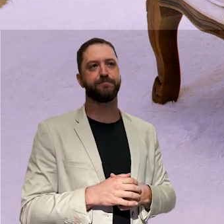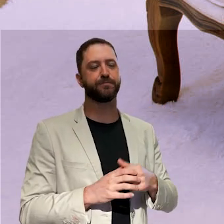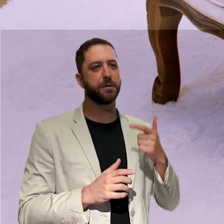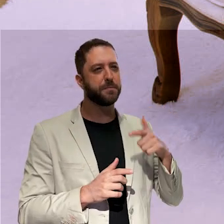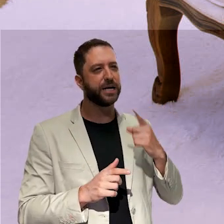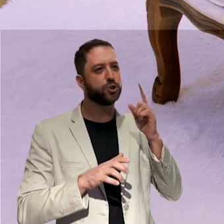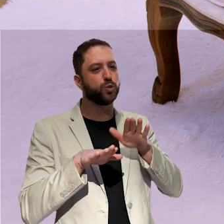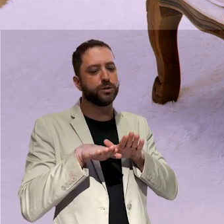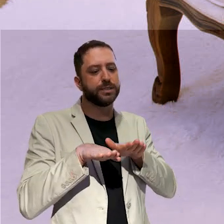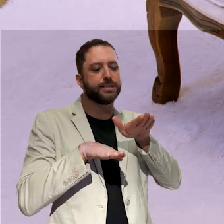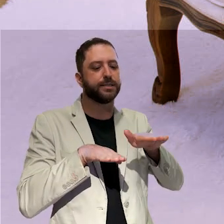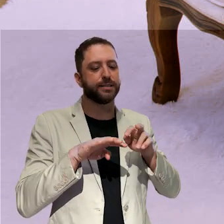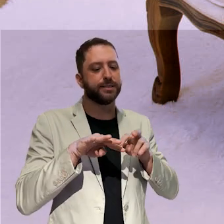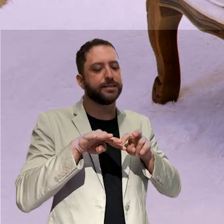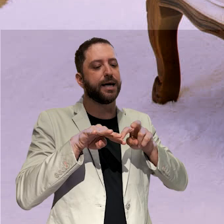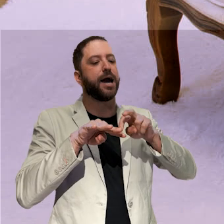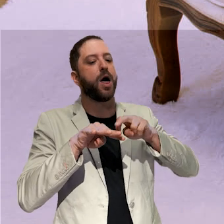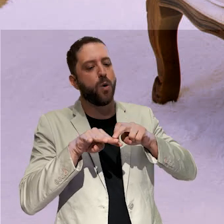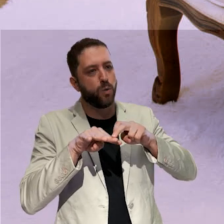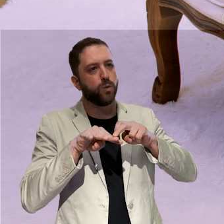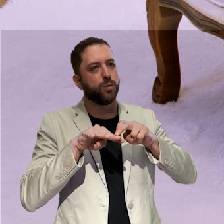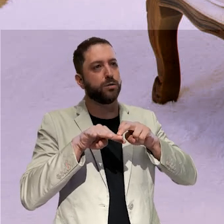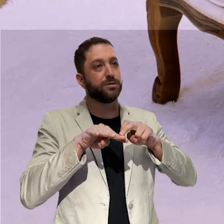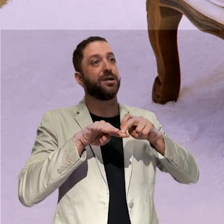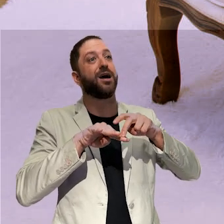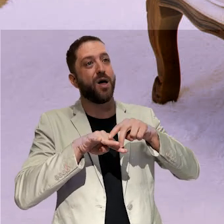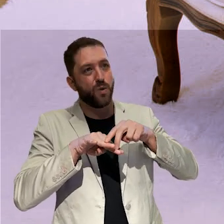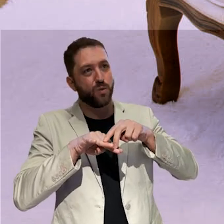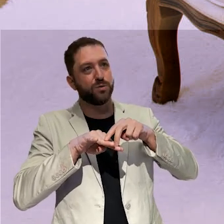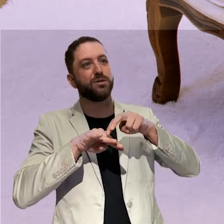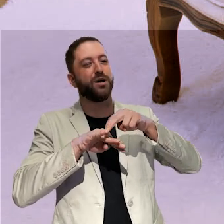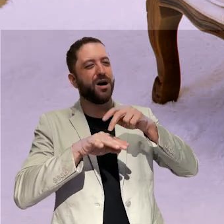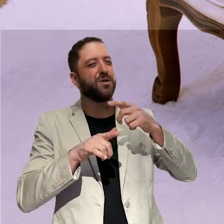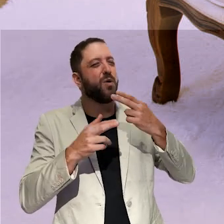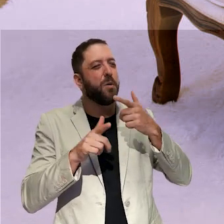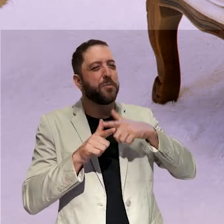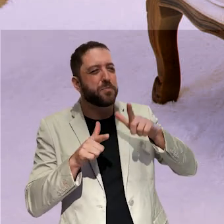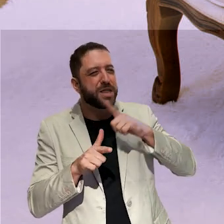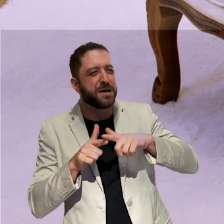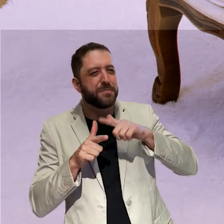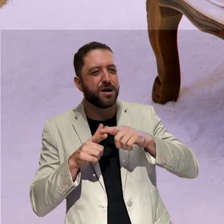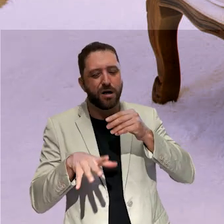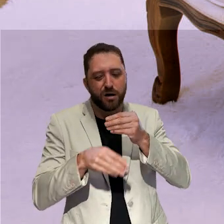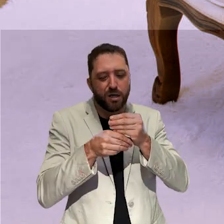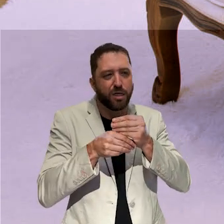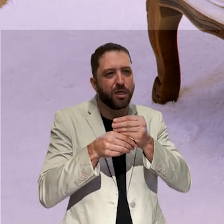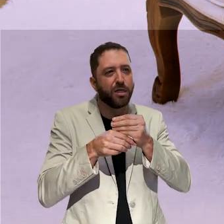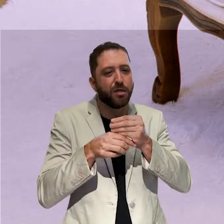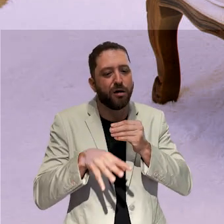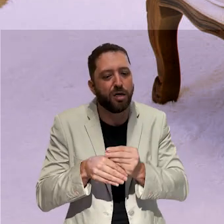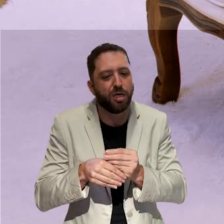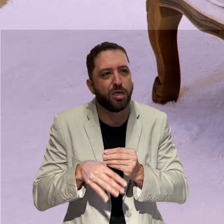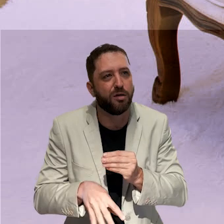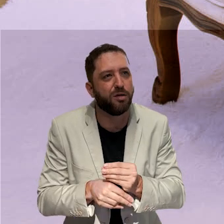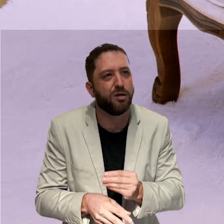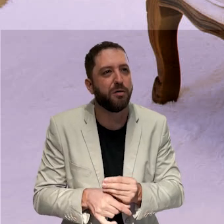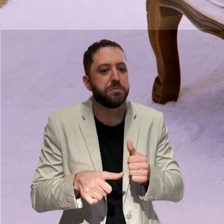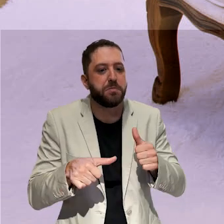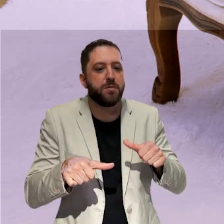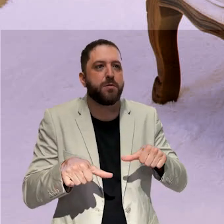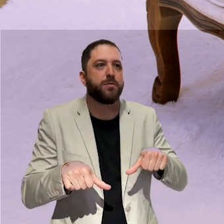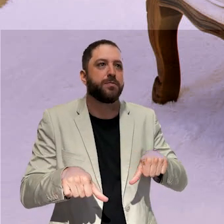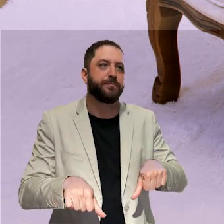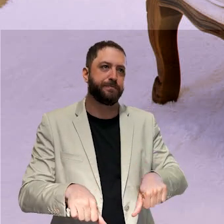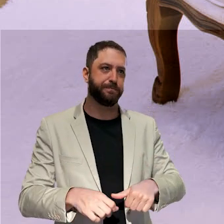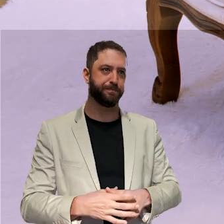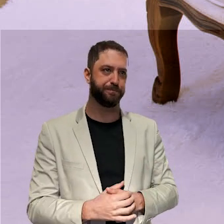um degrau que vai se acumulando de outros degraus que vão vir mais na frente. E o